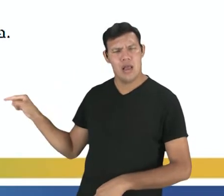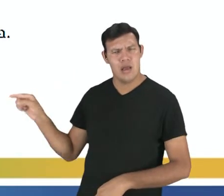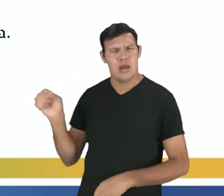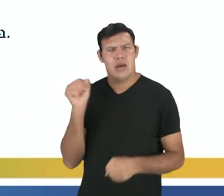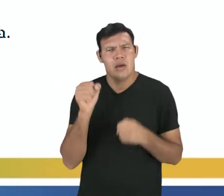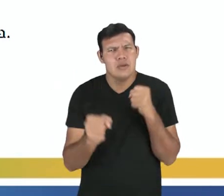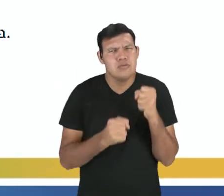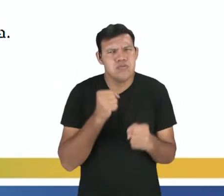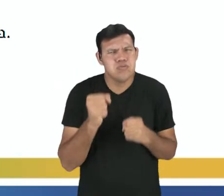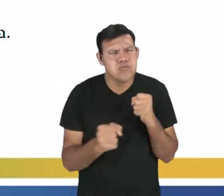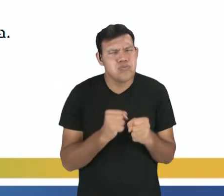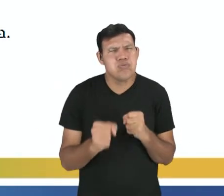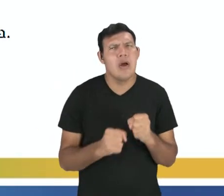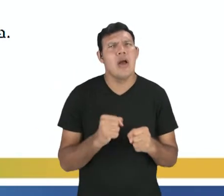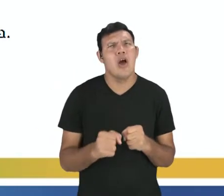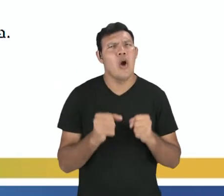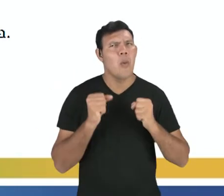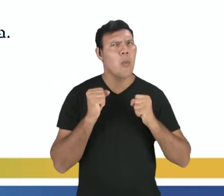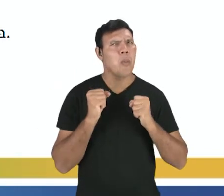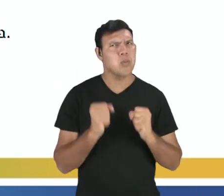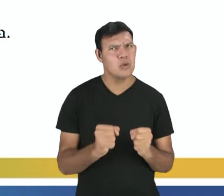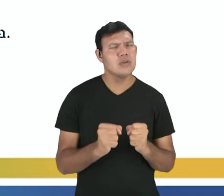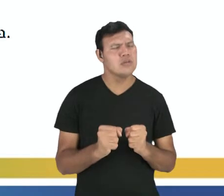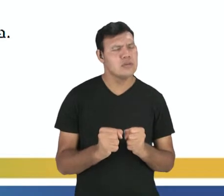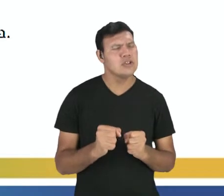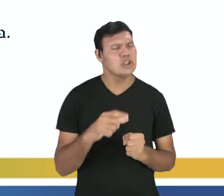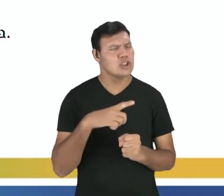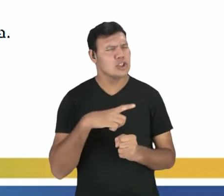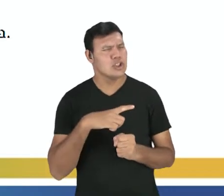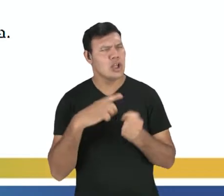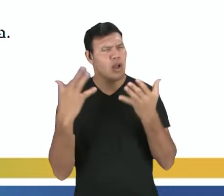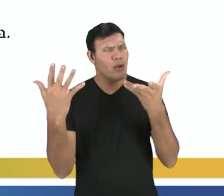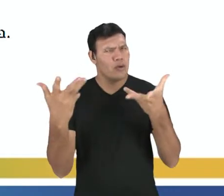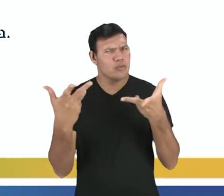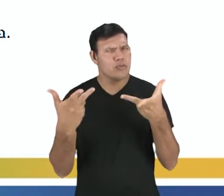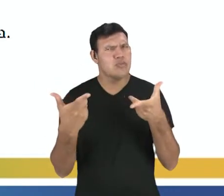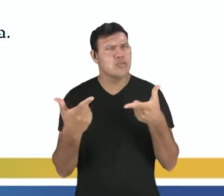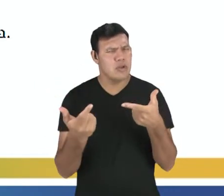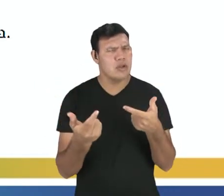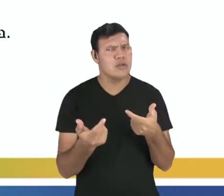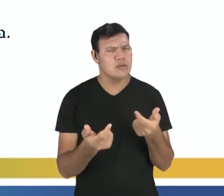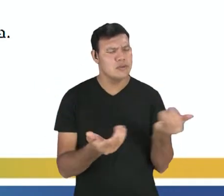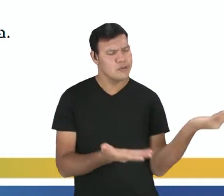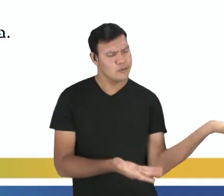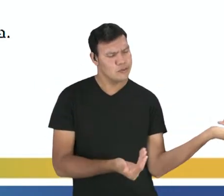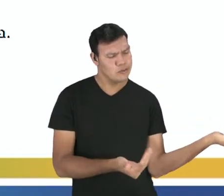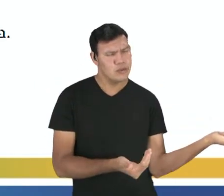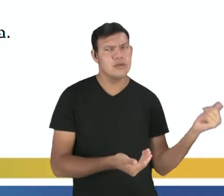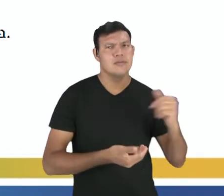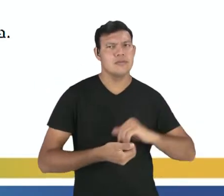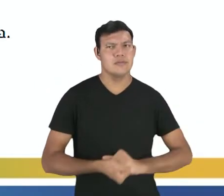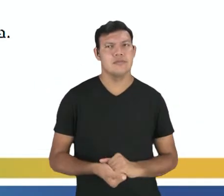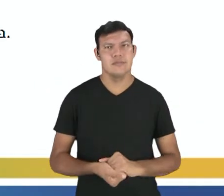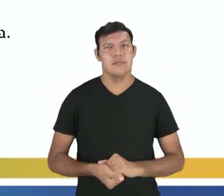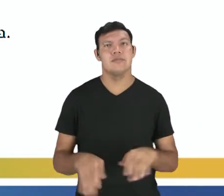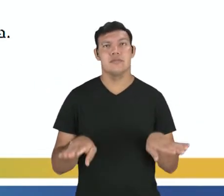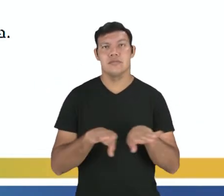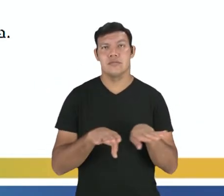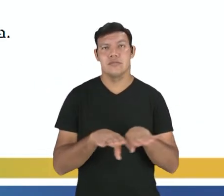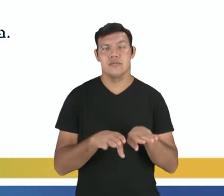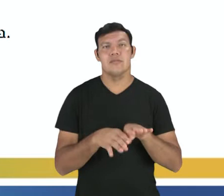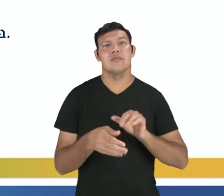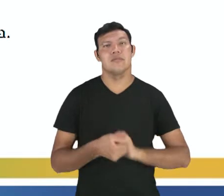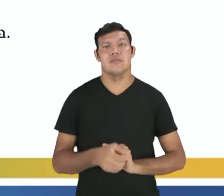young? Ela tinha essa habilidade de correr muito rápido quando era jovem? E aí nós temos também